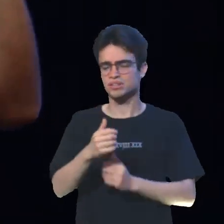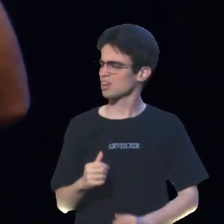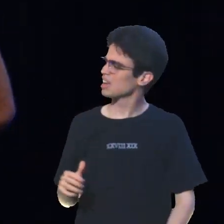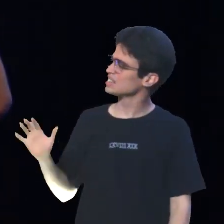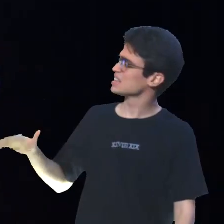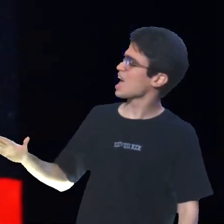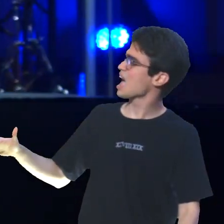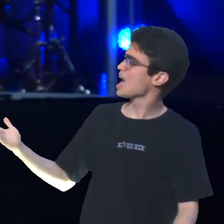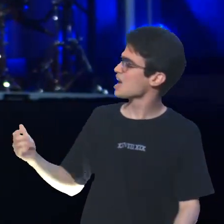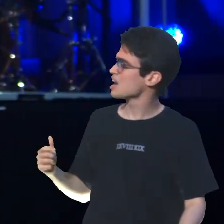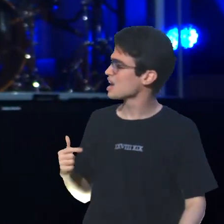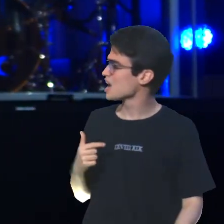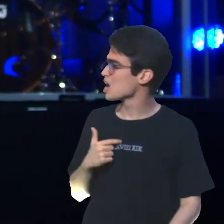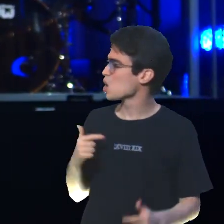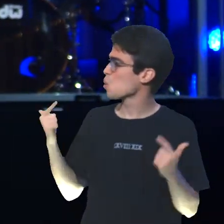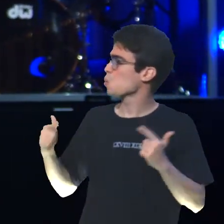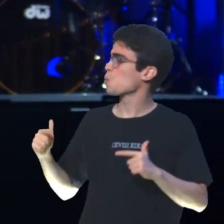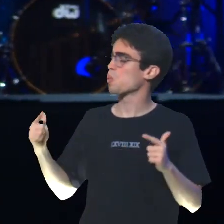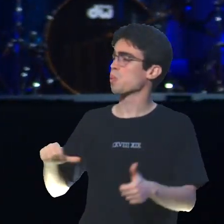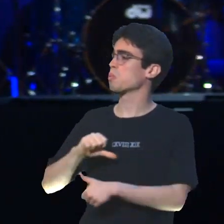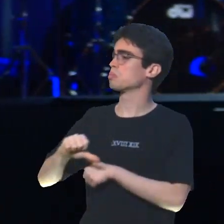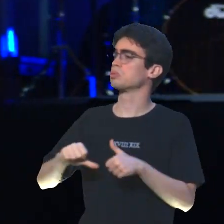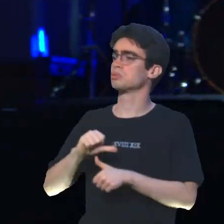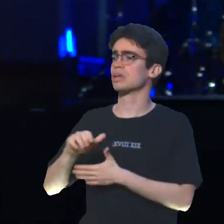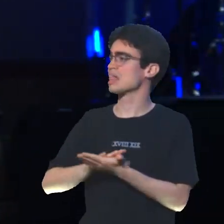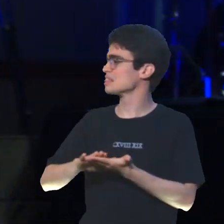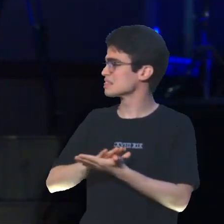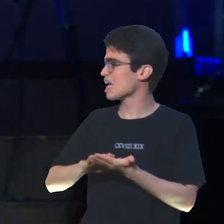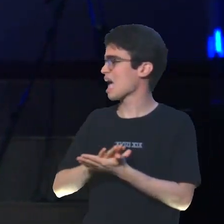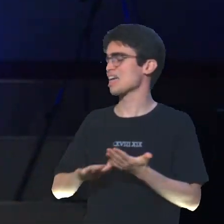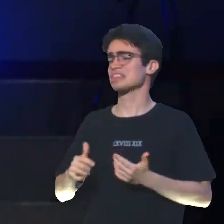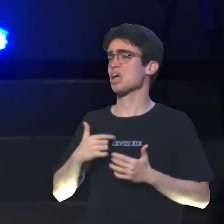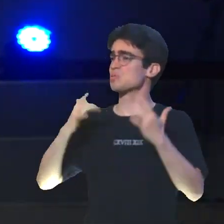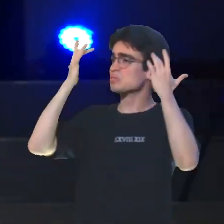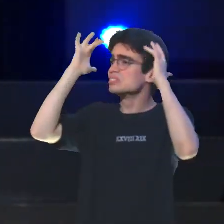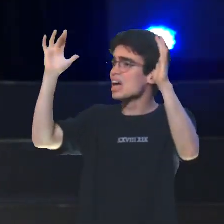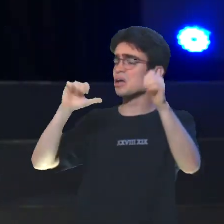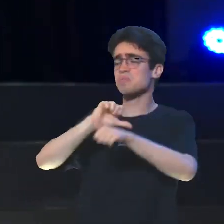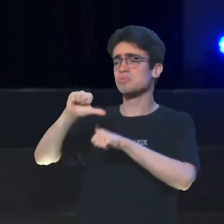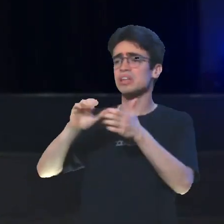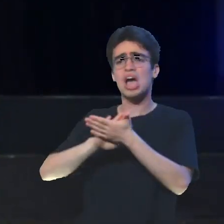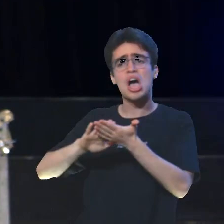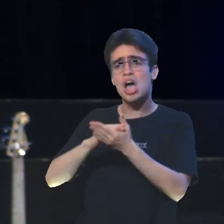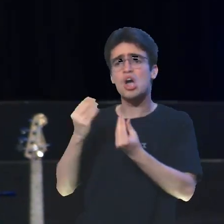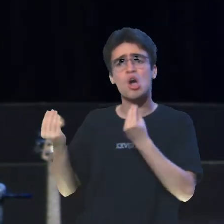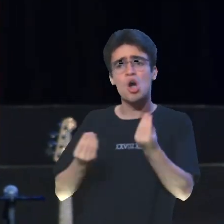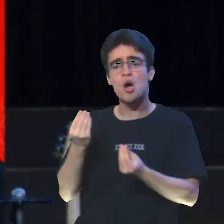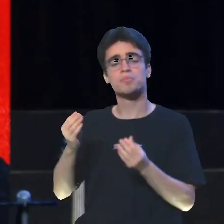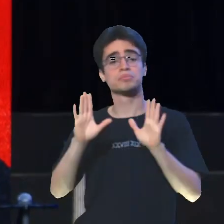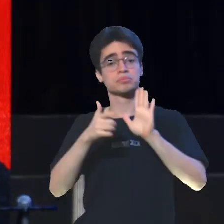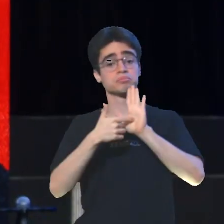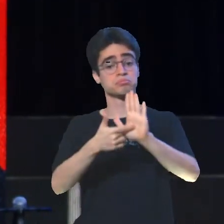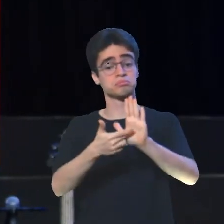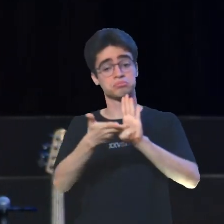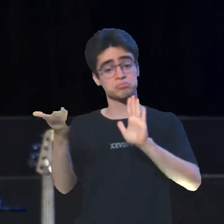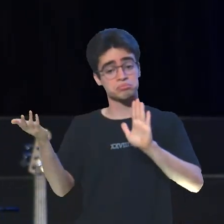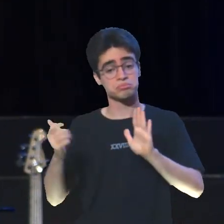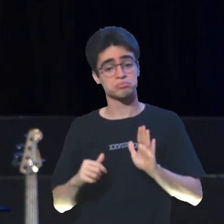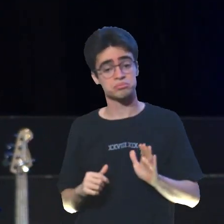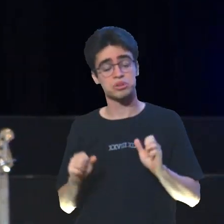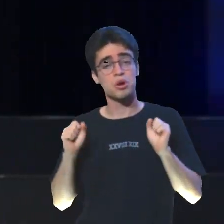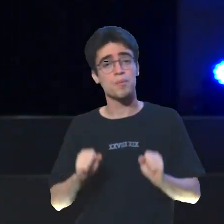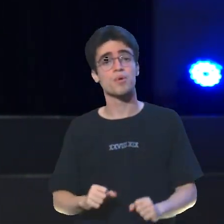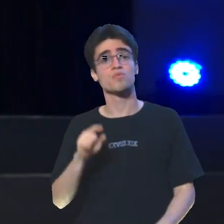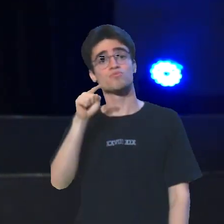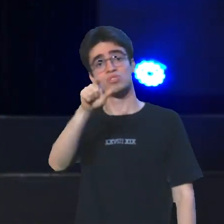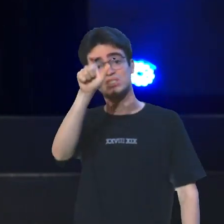Zé, eu não tenho nada para mudar, nem sei como mudar. Estou te dando a letra aqui. Comece a mudar